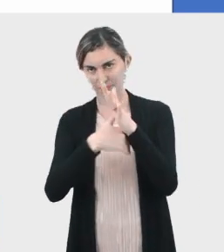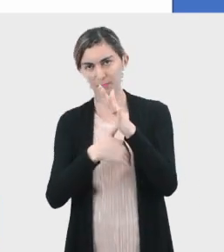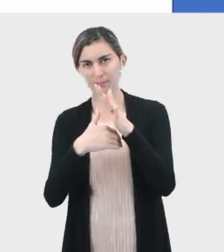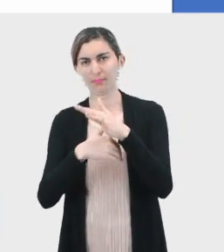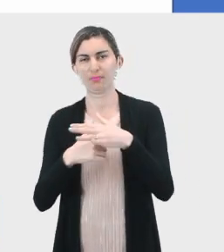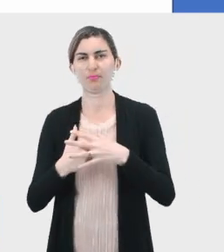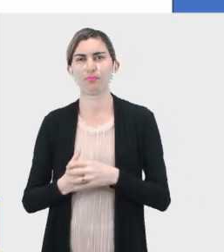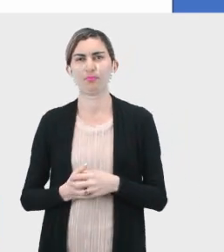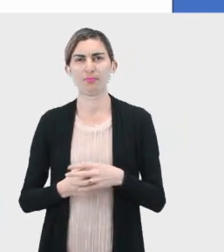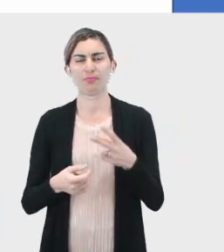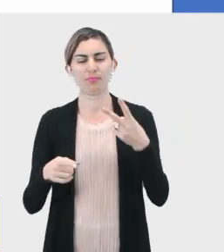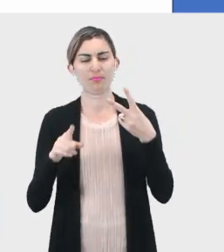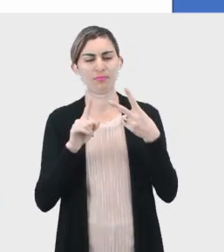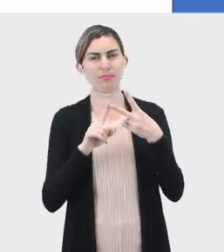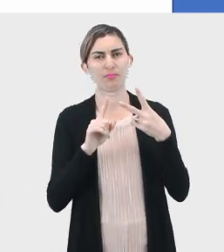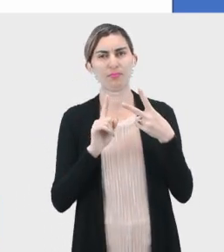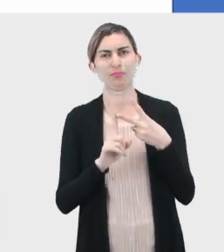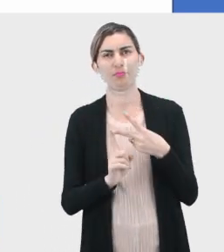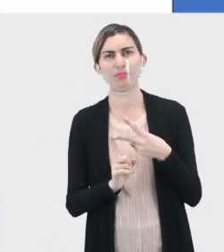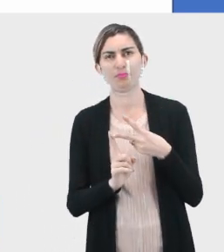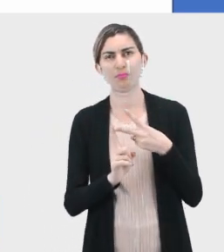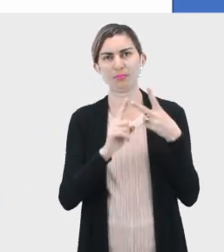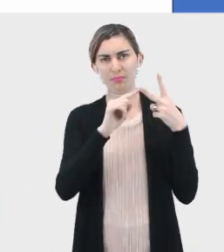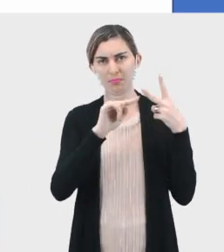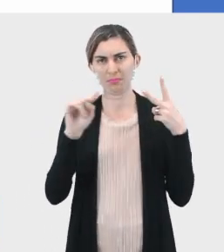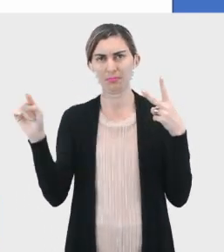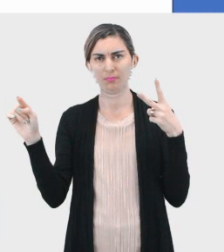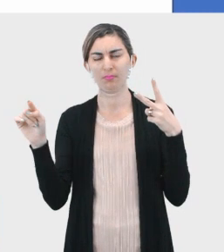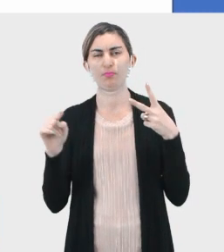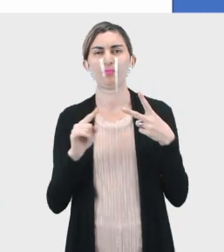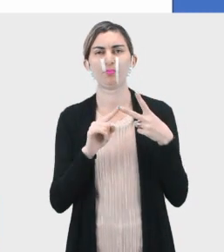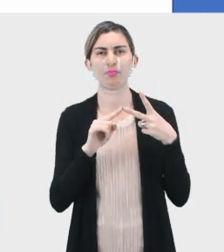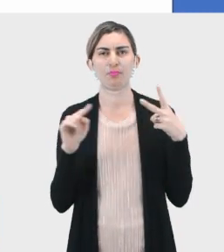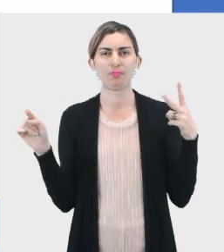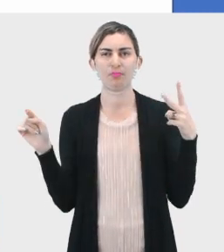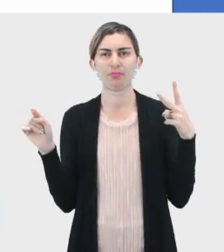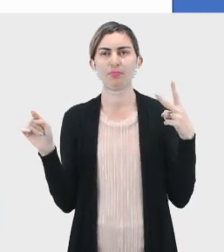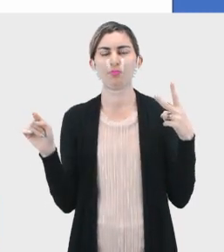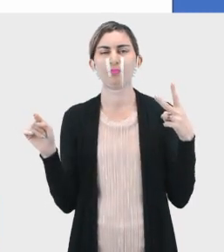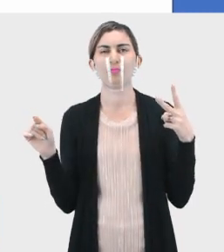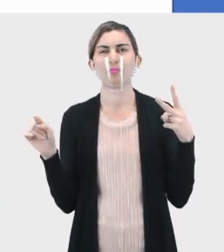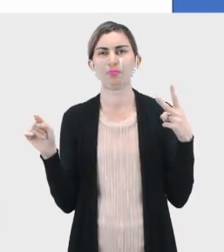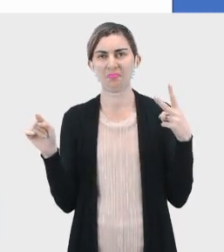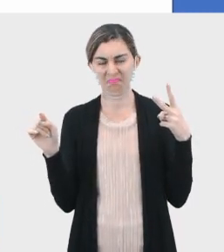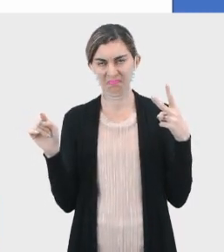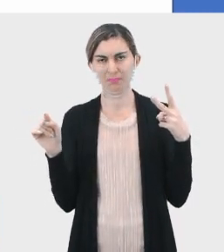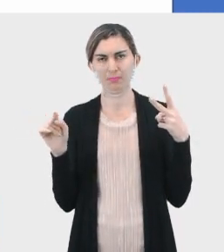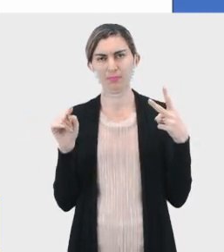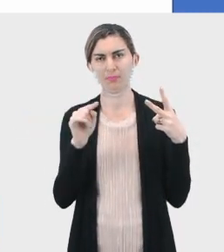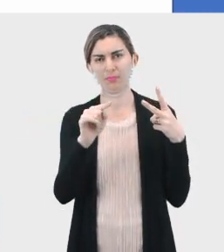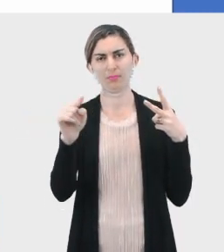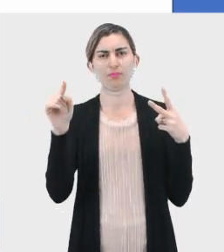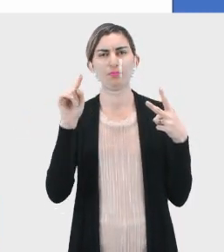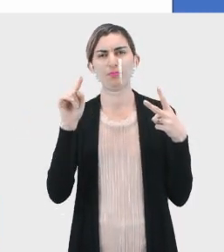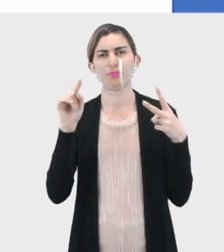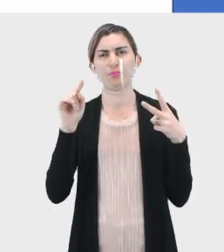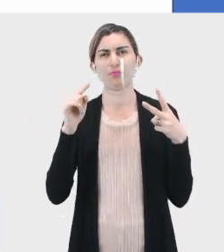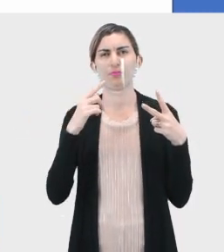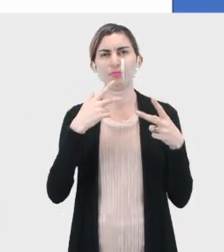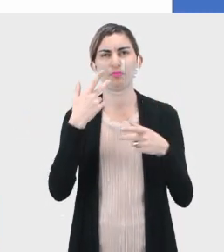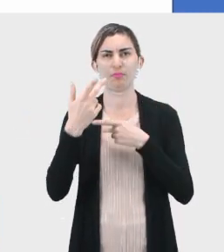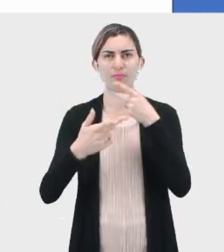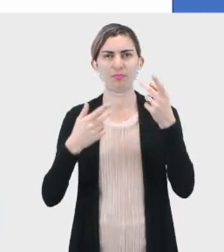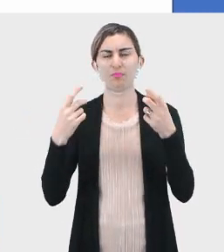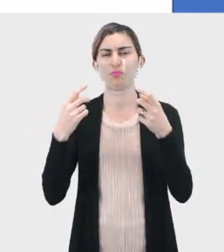segredos. I'm not cut or built to sweet fashion model size. Eu não sou fofo e